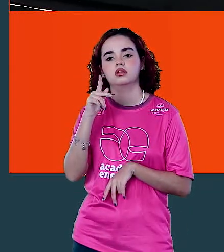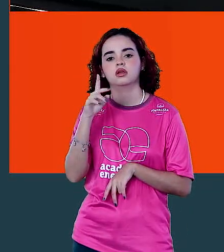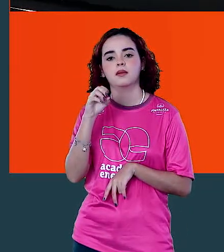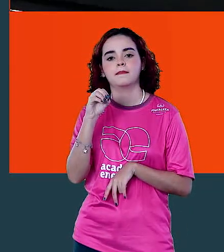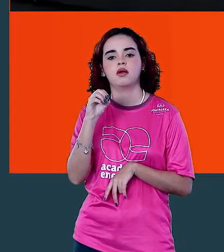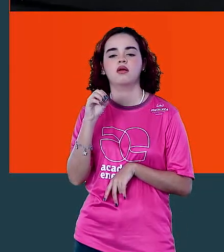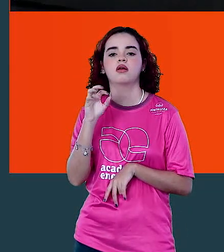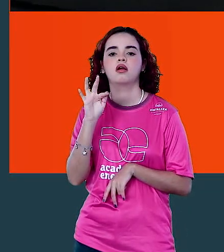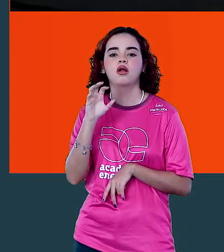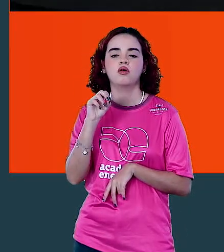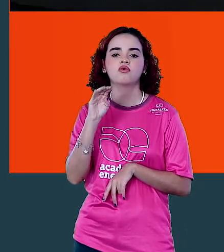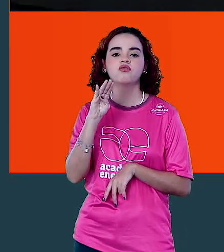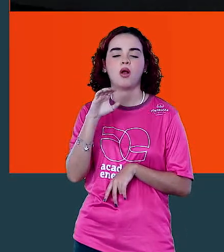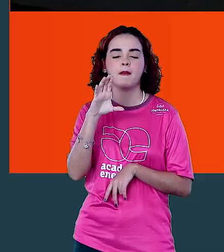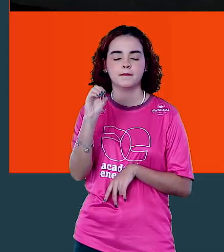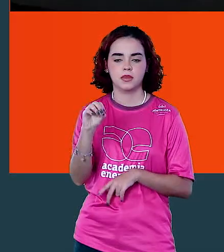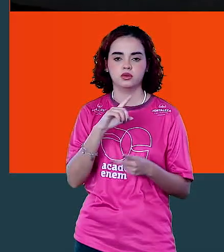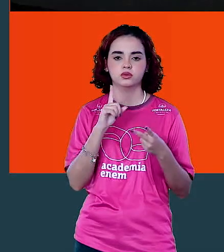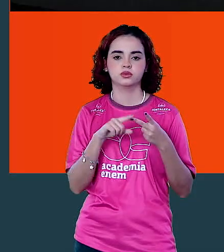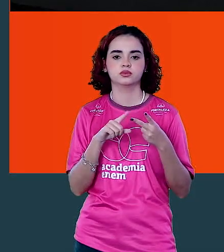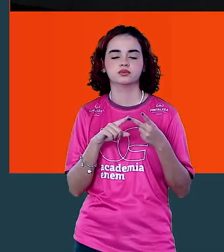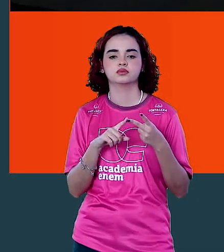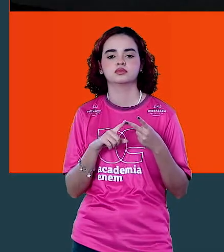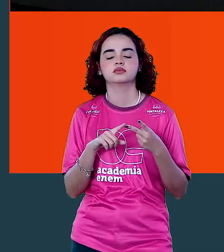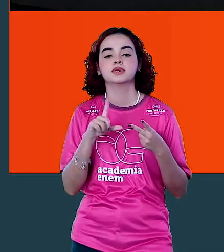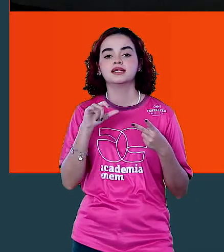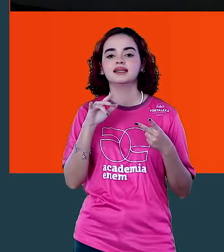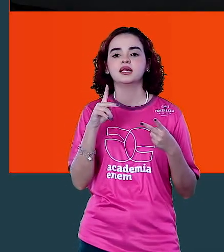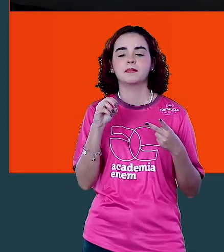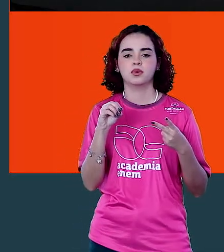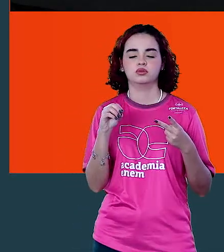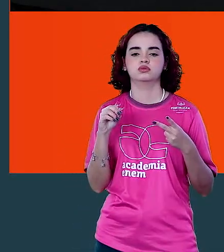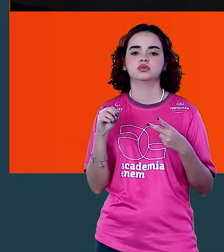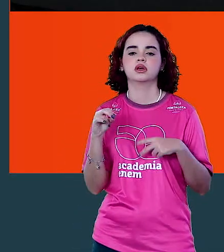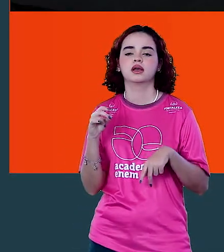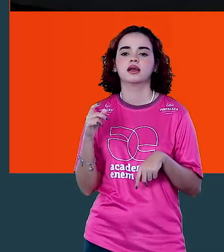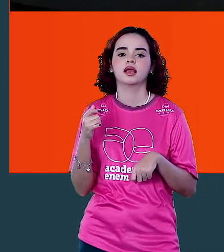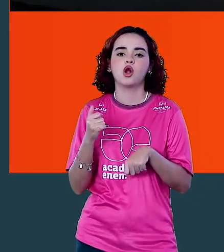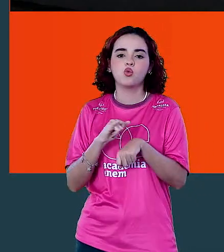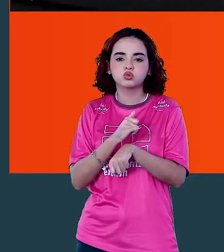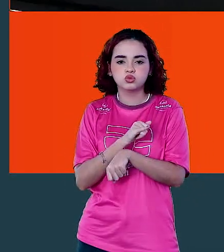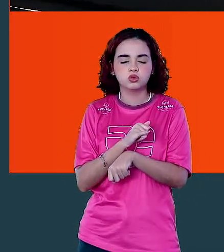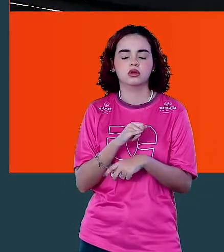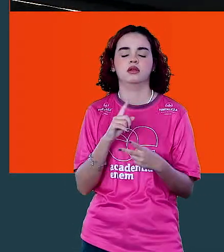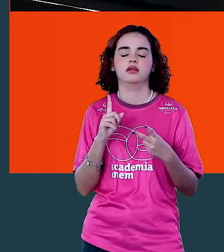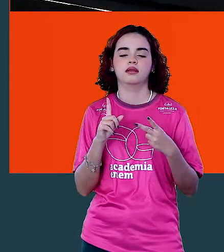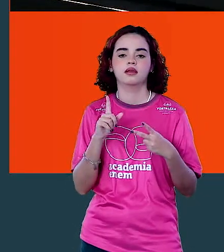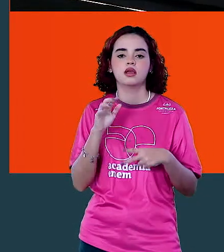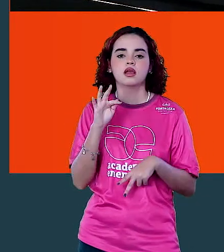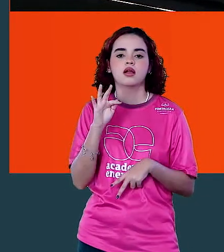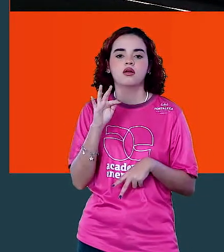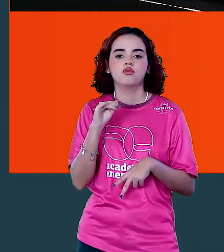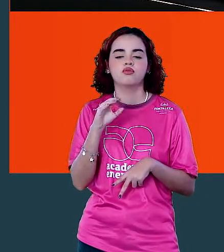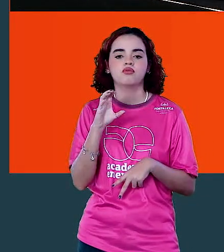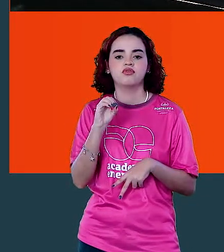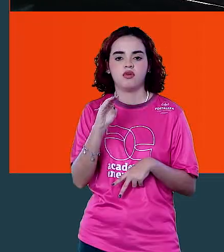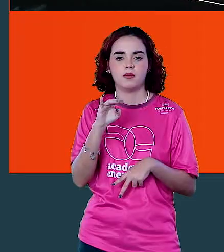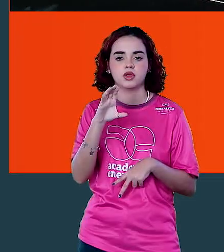Fobia, aversão. Lipo, gordura. Anota aí, ó. Ou tira uma foto